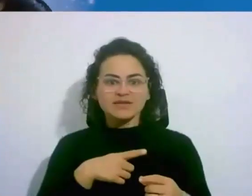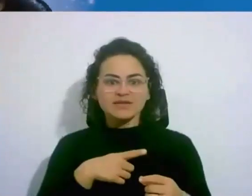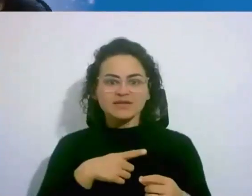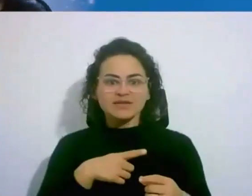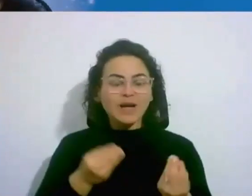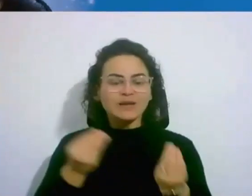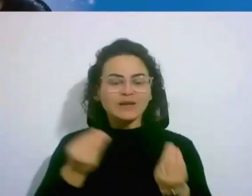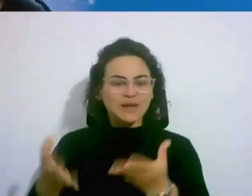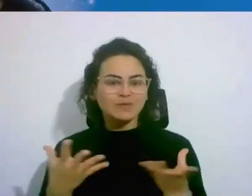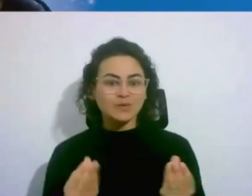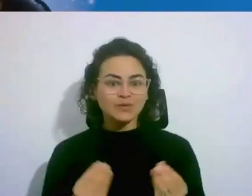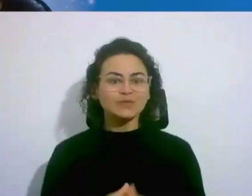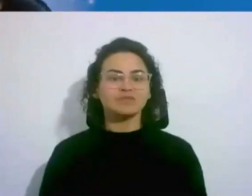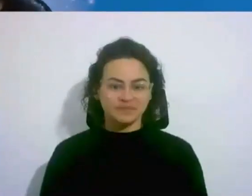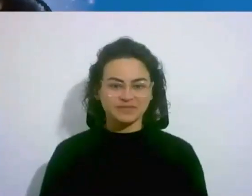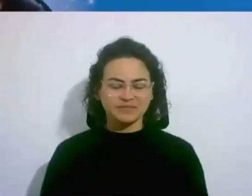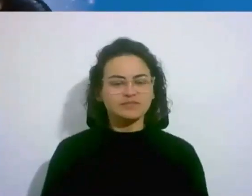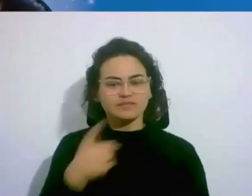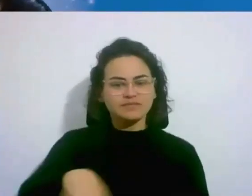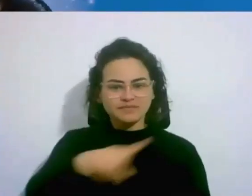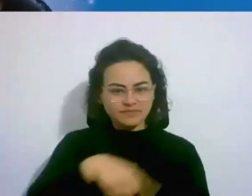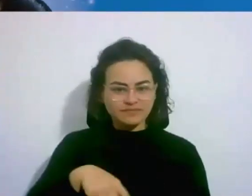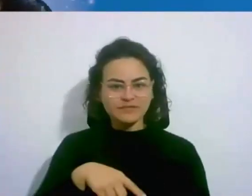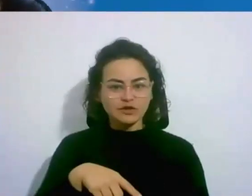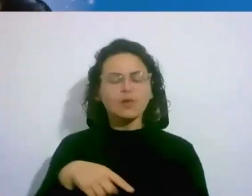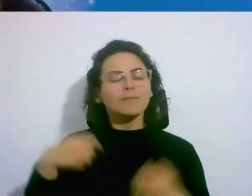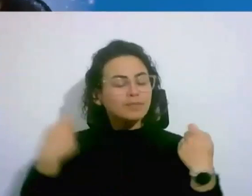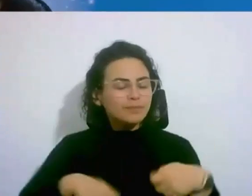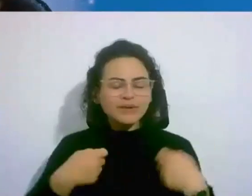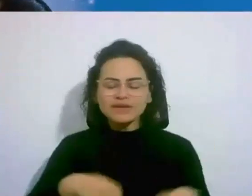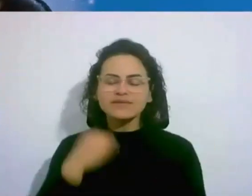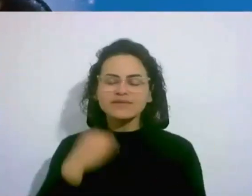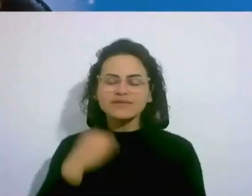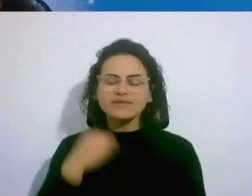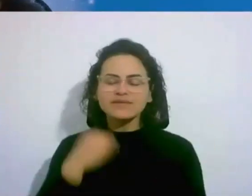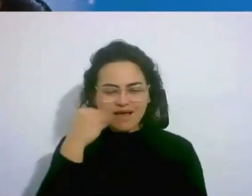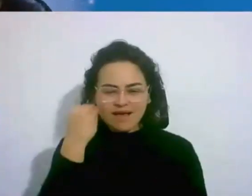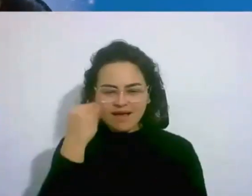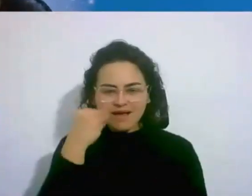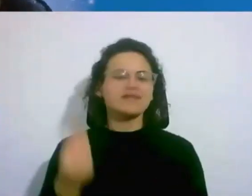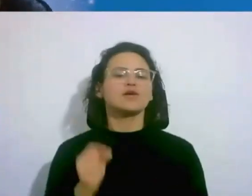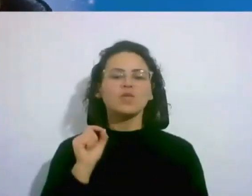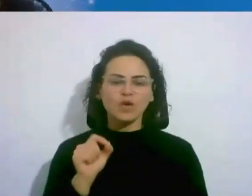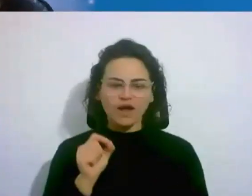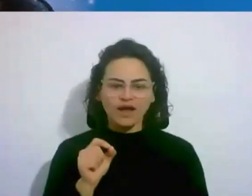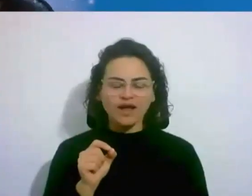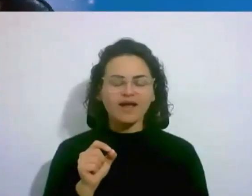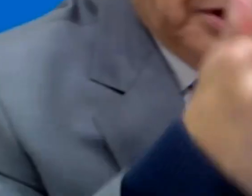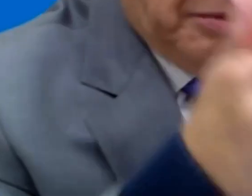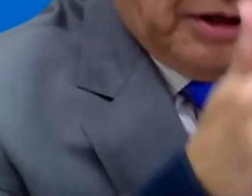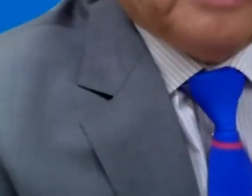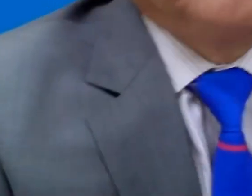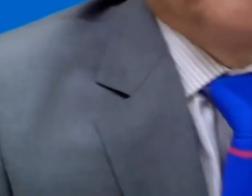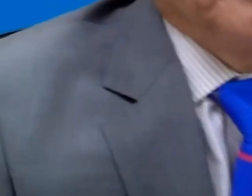nos ouvindo, que faça essa experiência, que faça essa experiência, que entre, porque